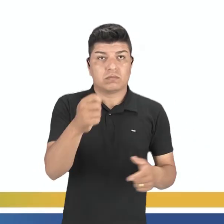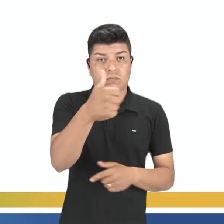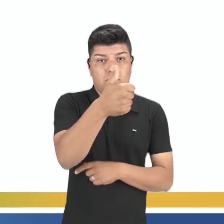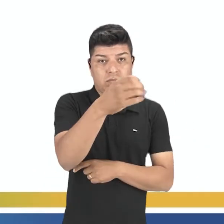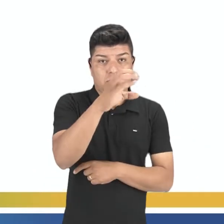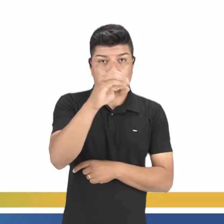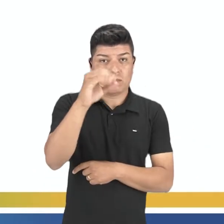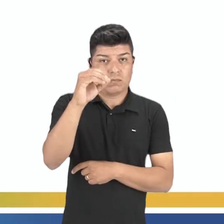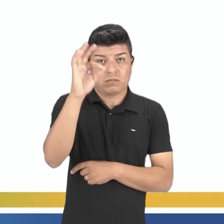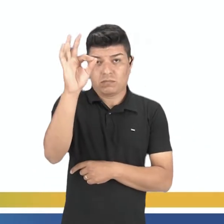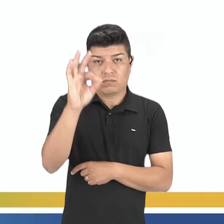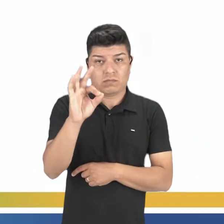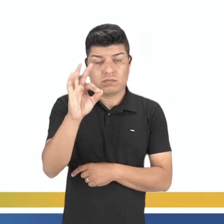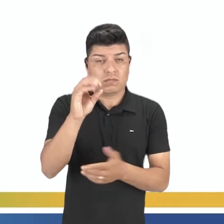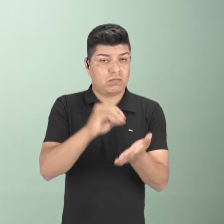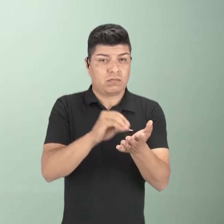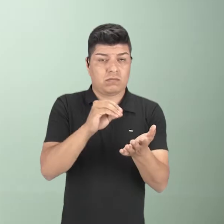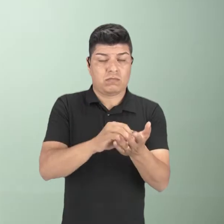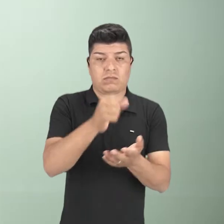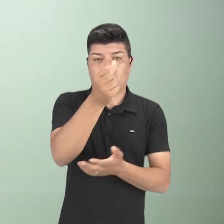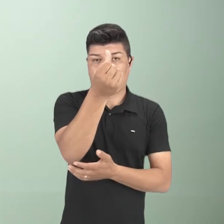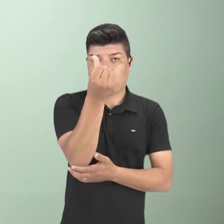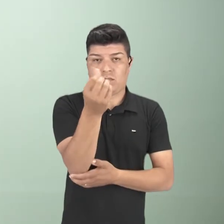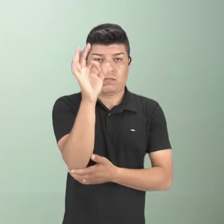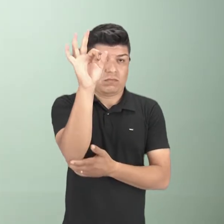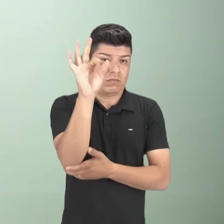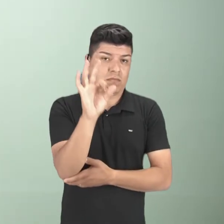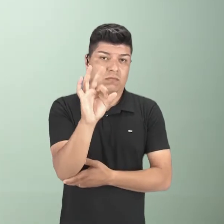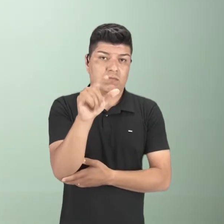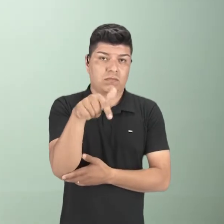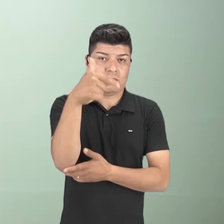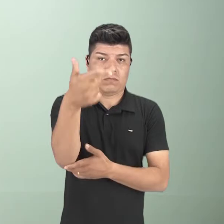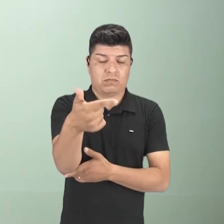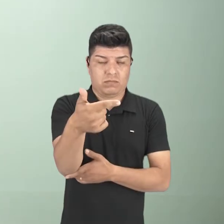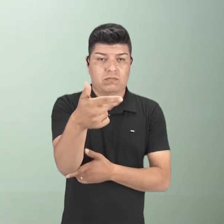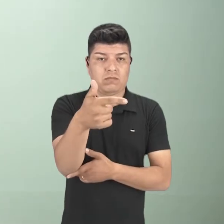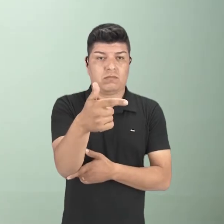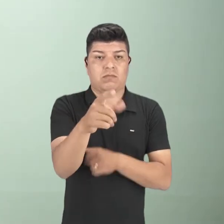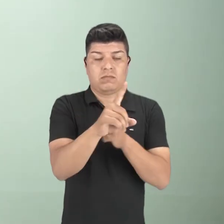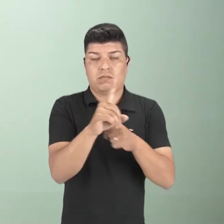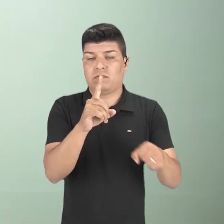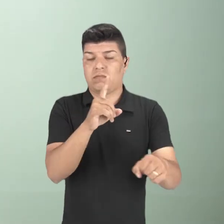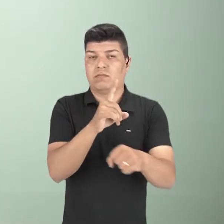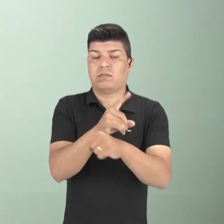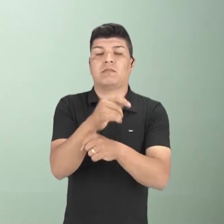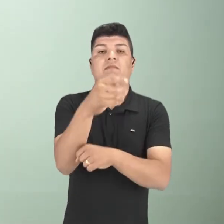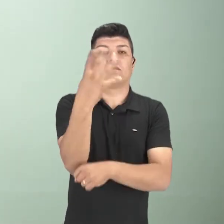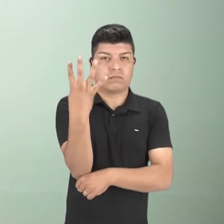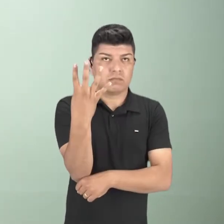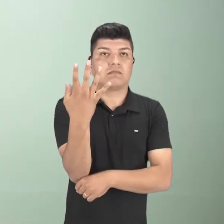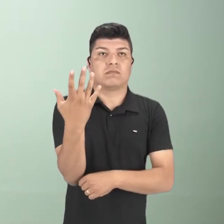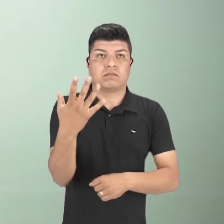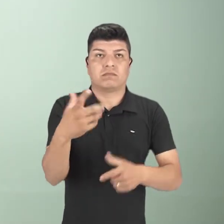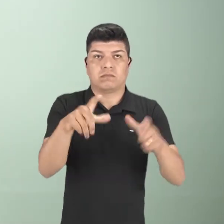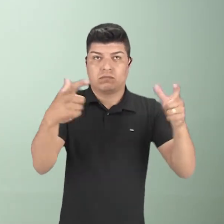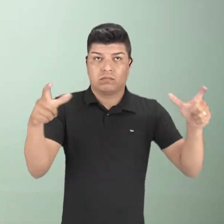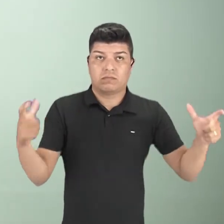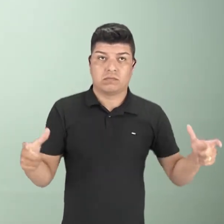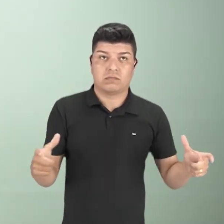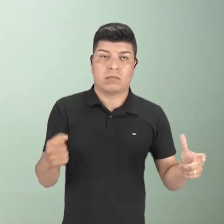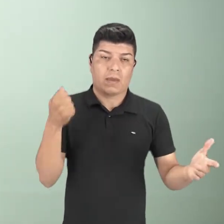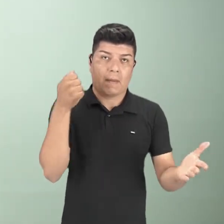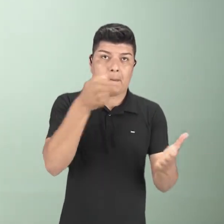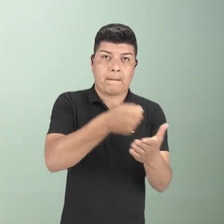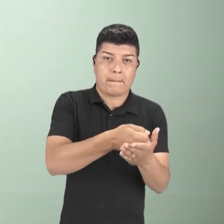analisar, 16% somente faziam parte dos outros escalões da sociedade. Então, a grande quantidade. Eram eles que pagavam